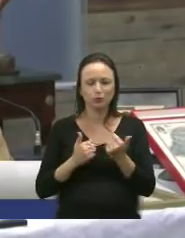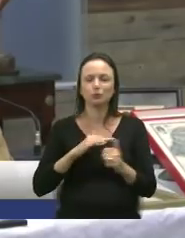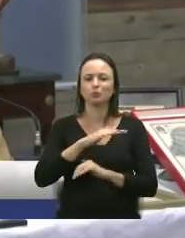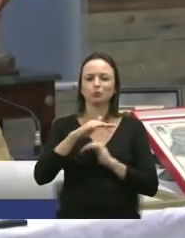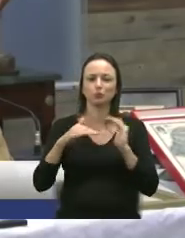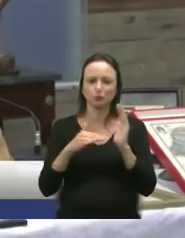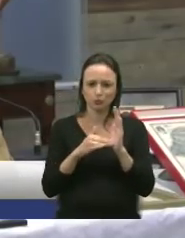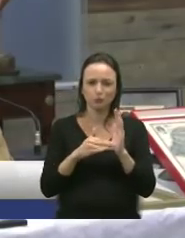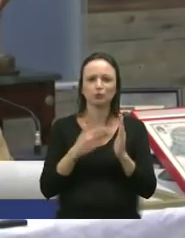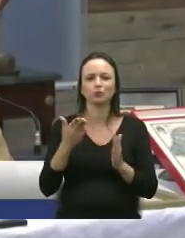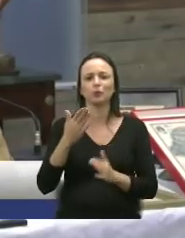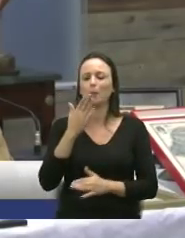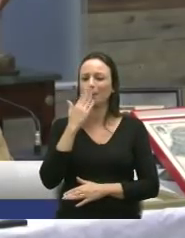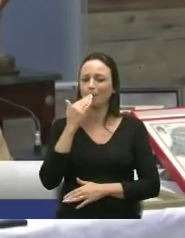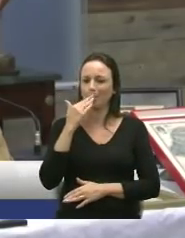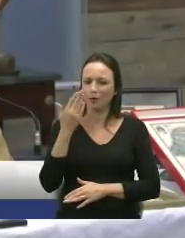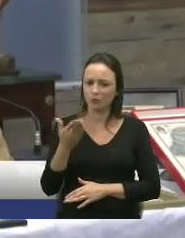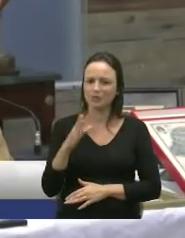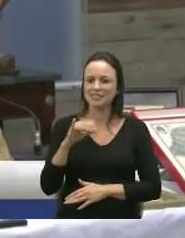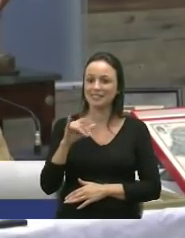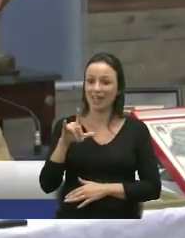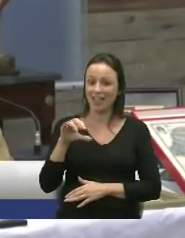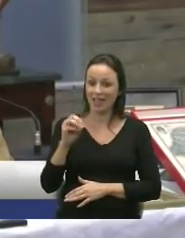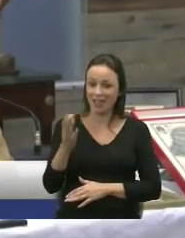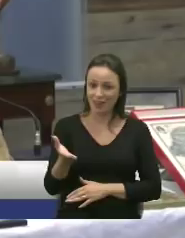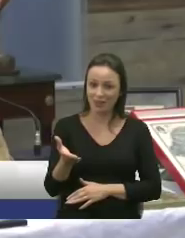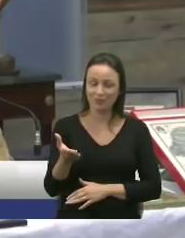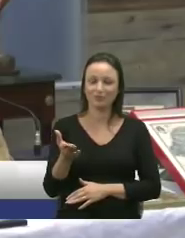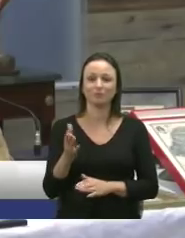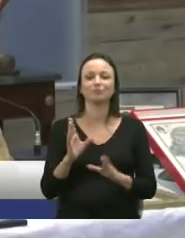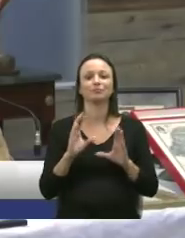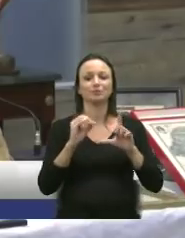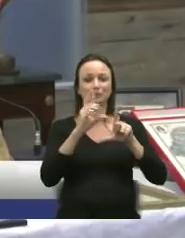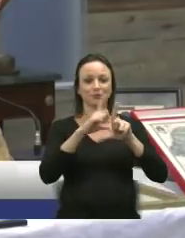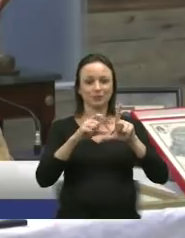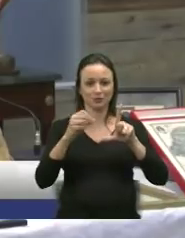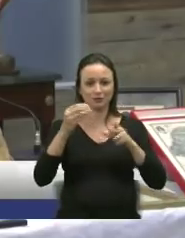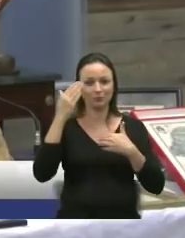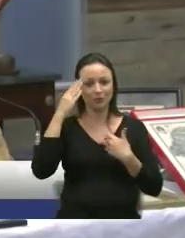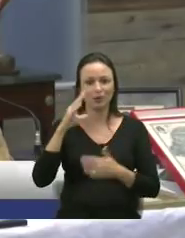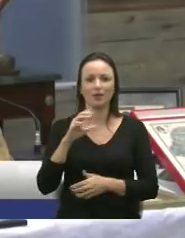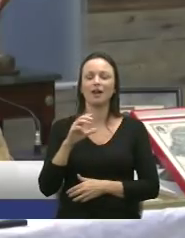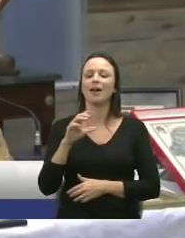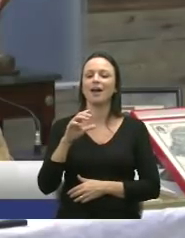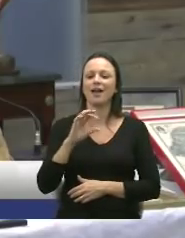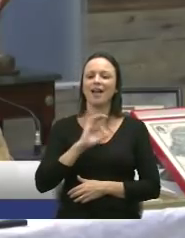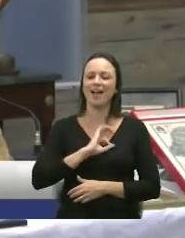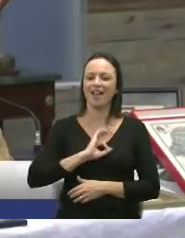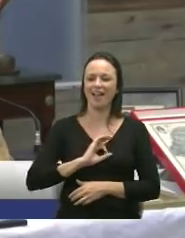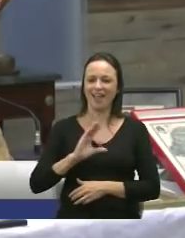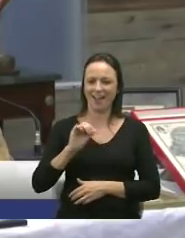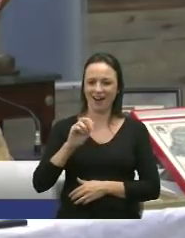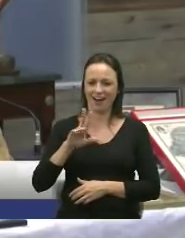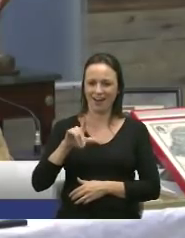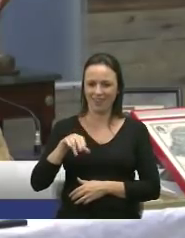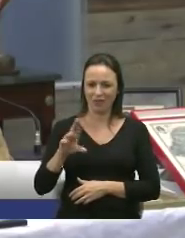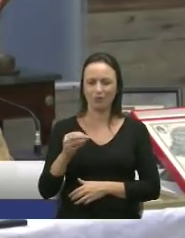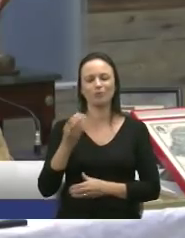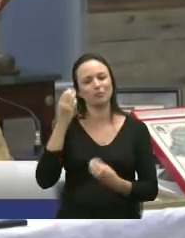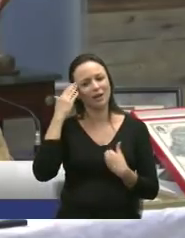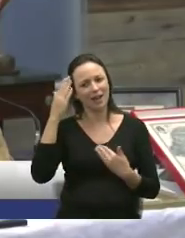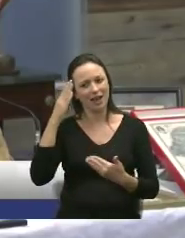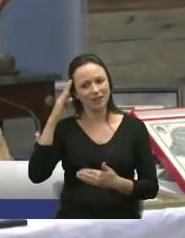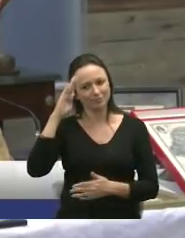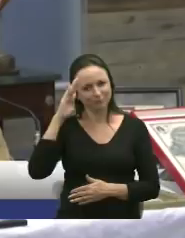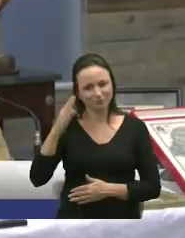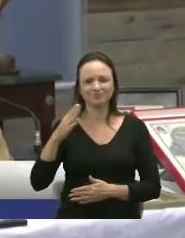aqui, amigo Borgo, o Célio, o pessoal da TV Câmara, Carlinho em especial. Obrigado, comandantes. Obrigado,